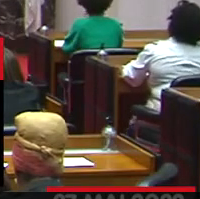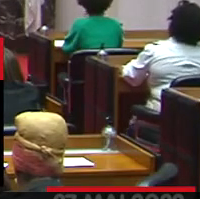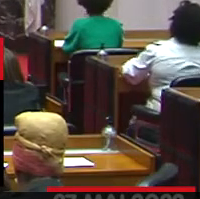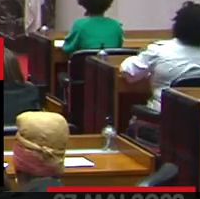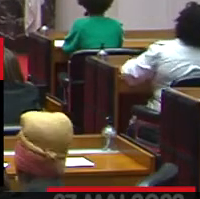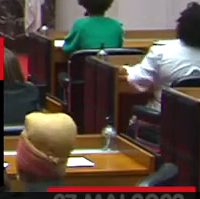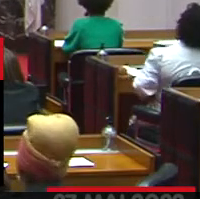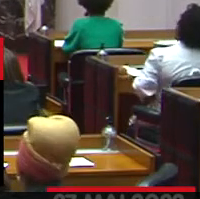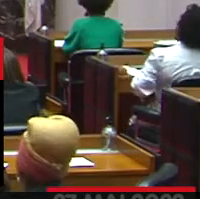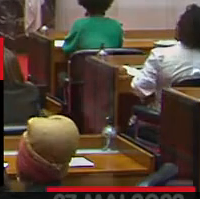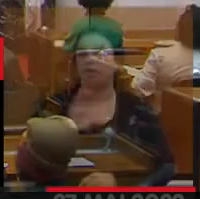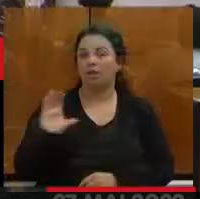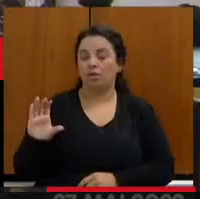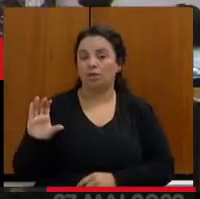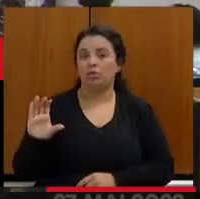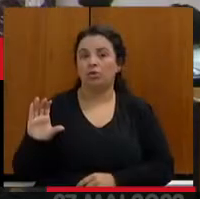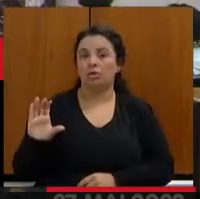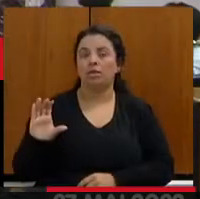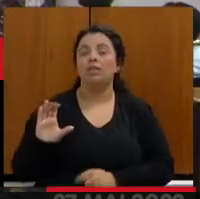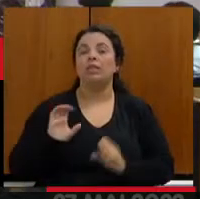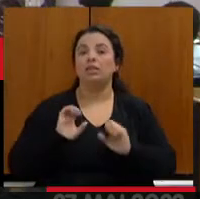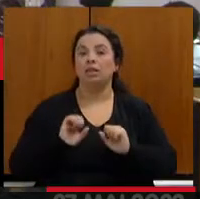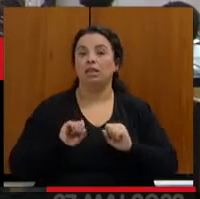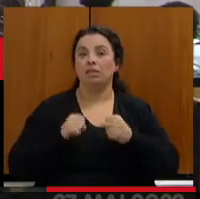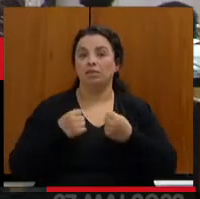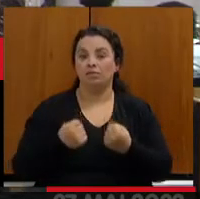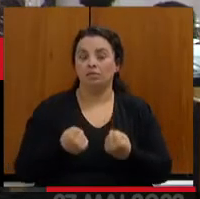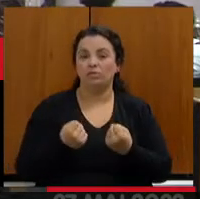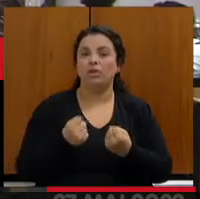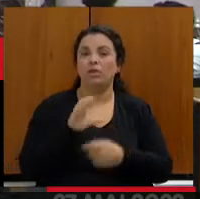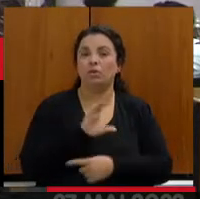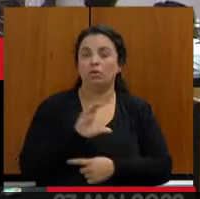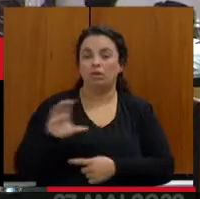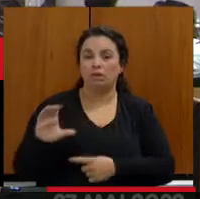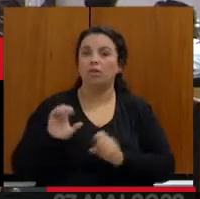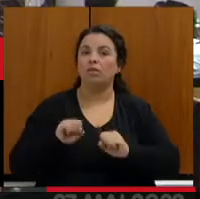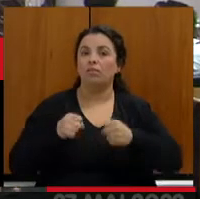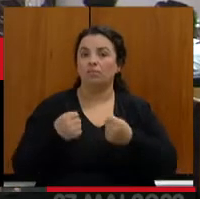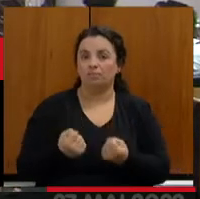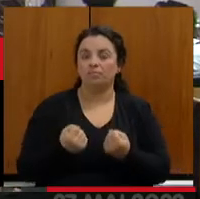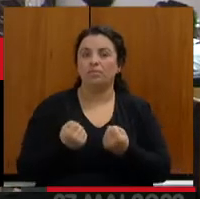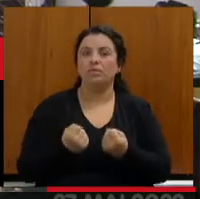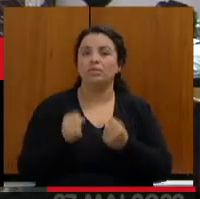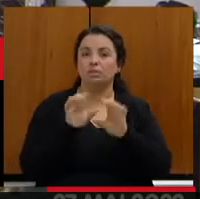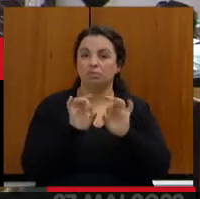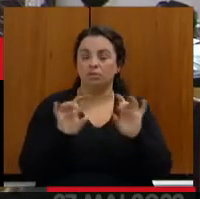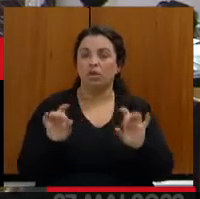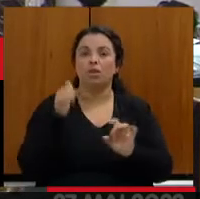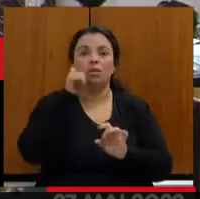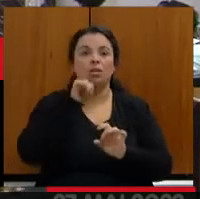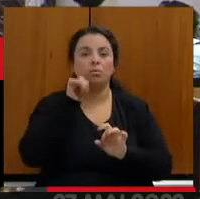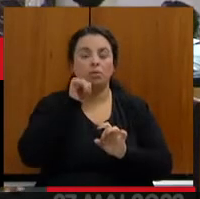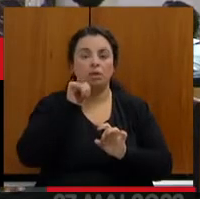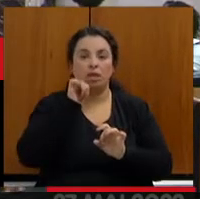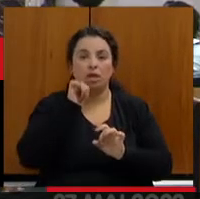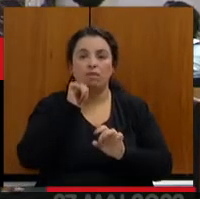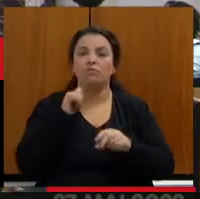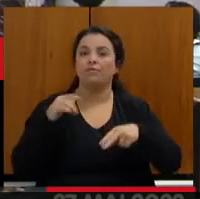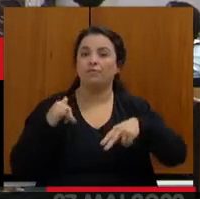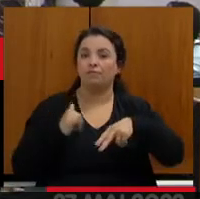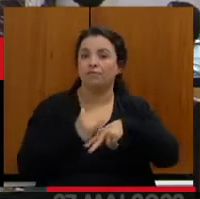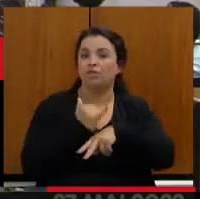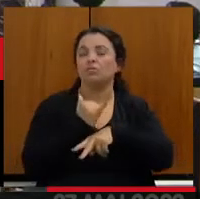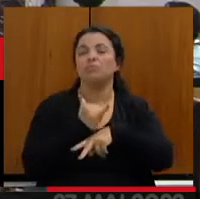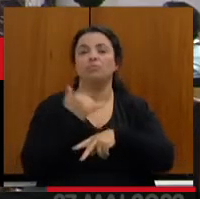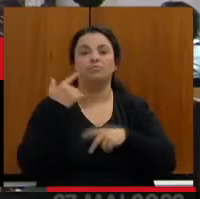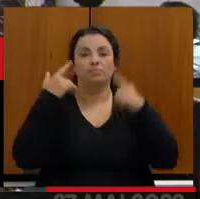promovido pela Assembleia Legislativa para marcar o dia internacional da mulher a plenária final acontece hoje aqui no plenário da Assembleia